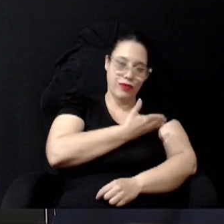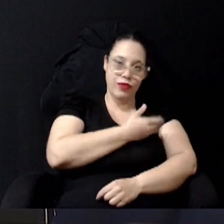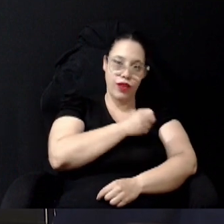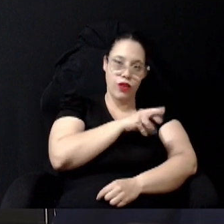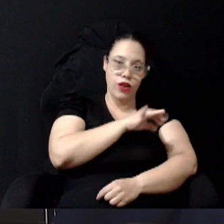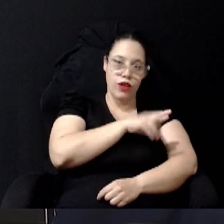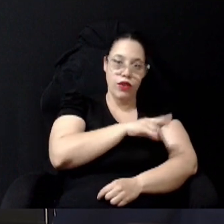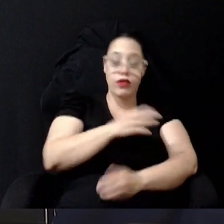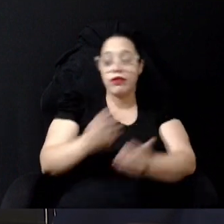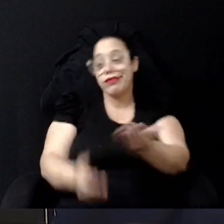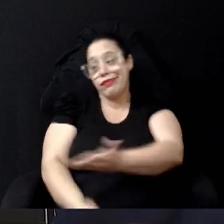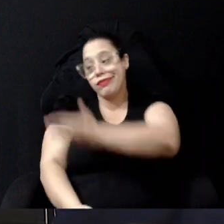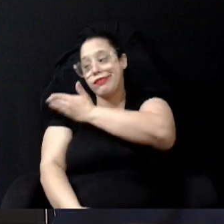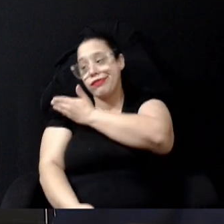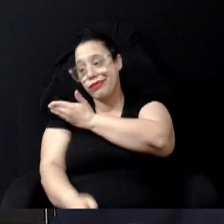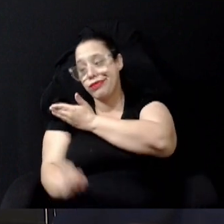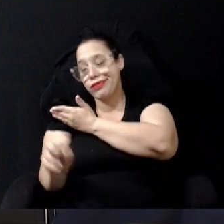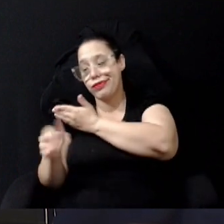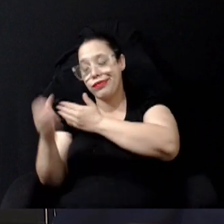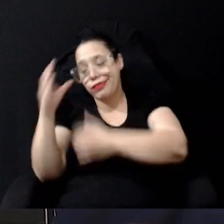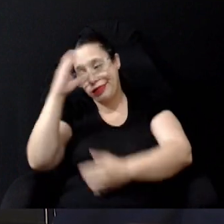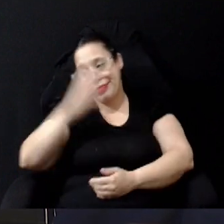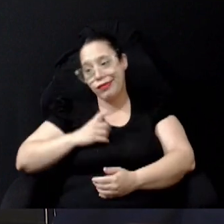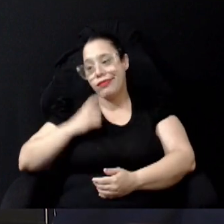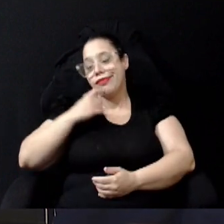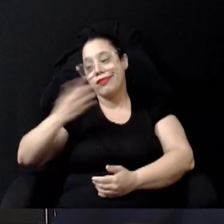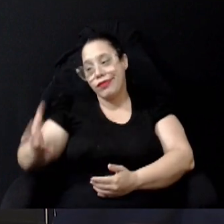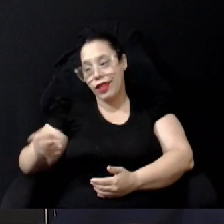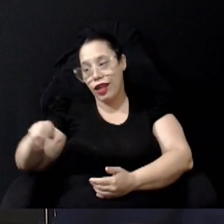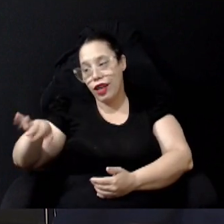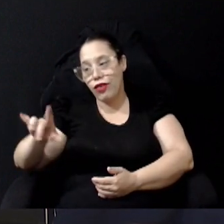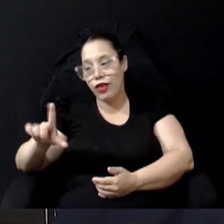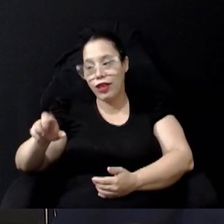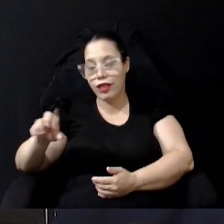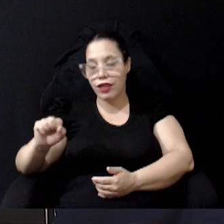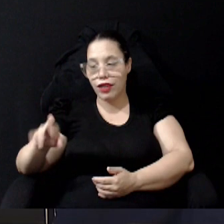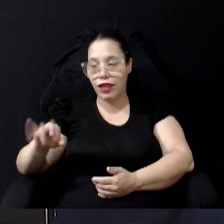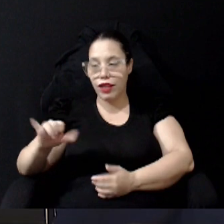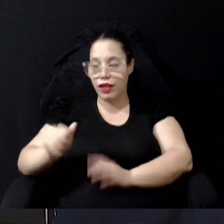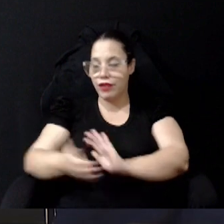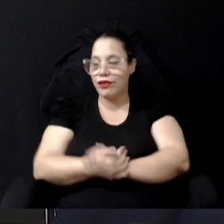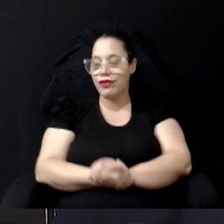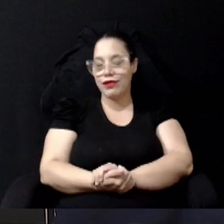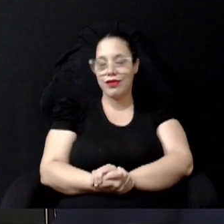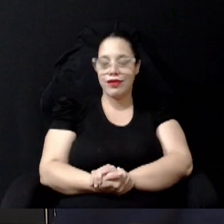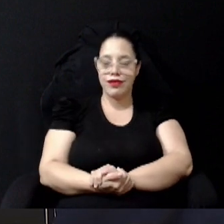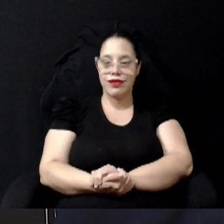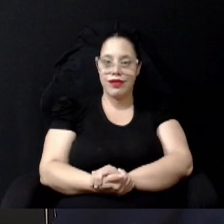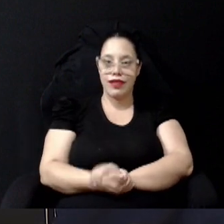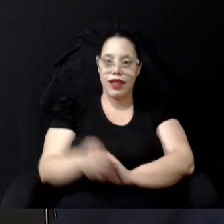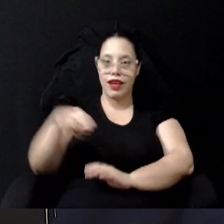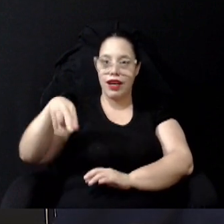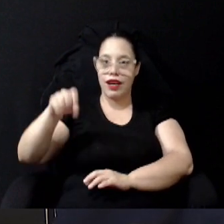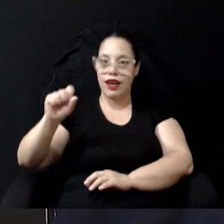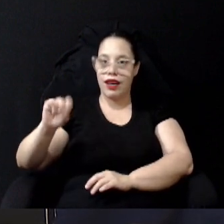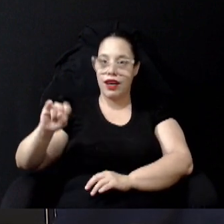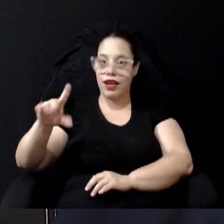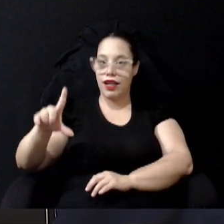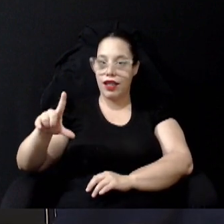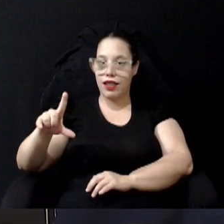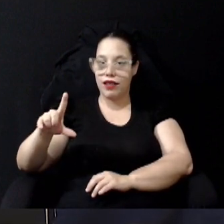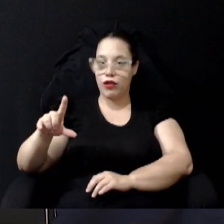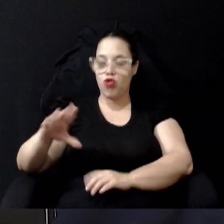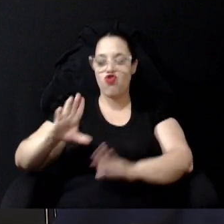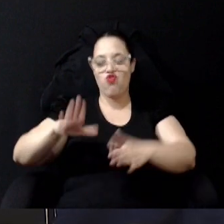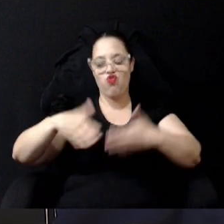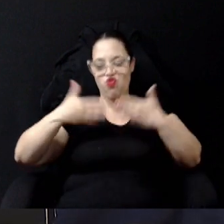Oliveira, e a cidadã campineira aqui, Nilvanda, né, a Nilcena, que nos prestigiou aqui